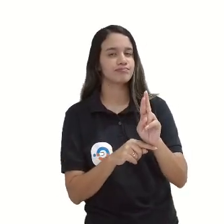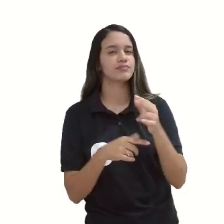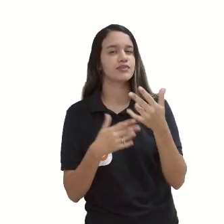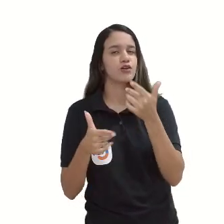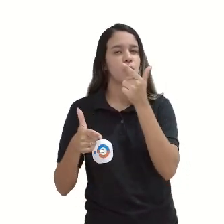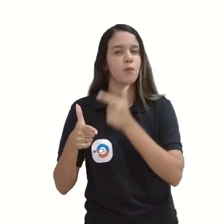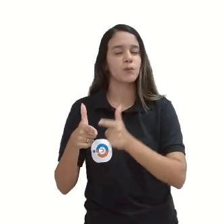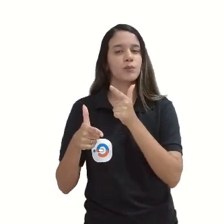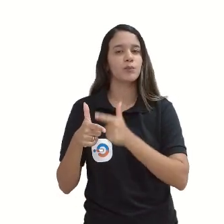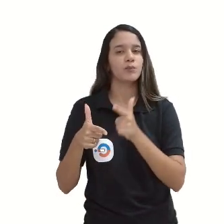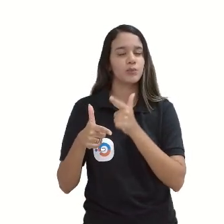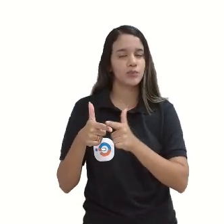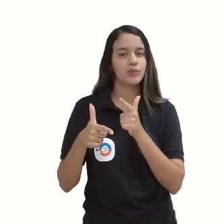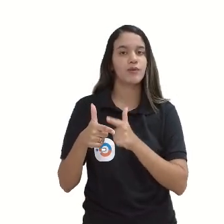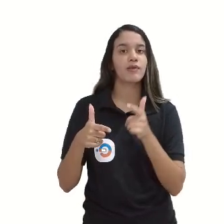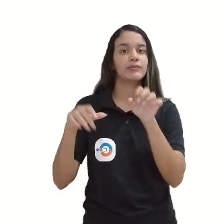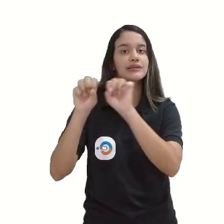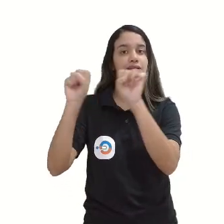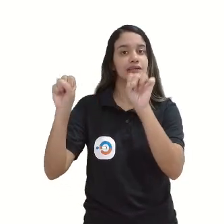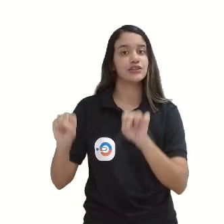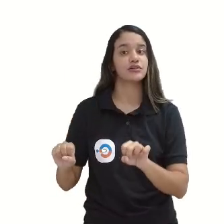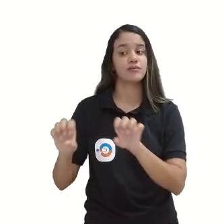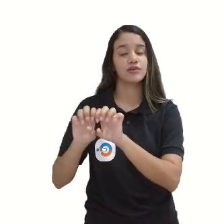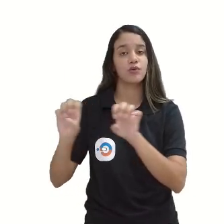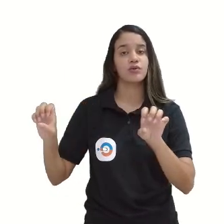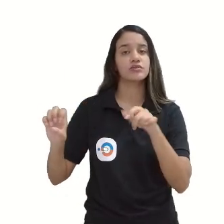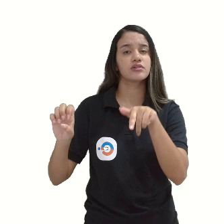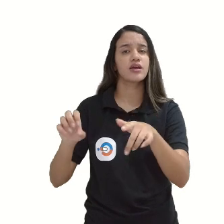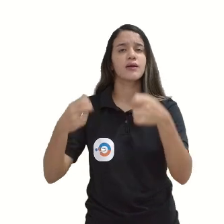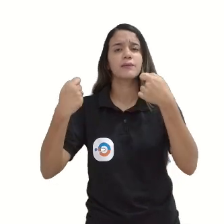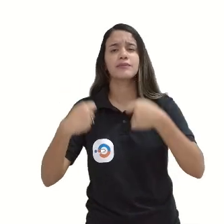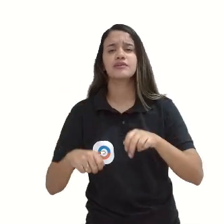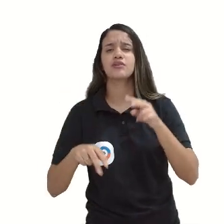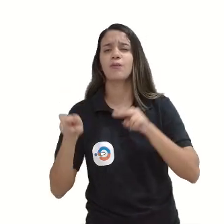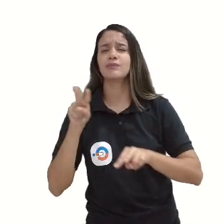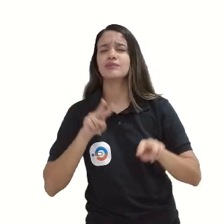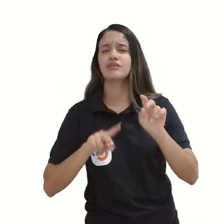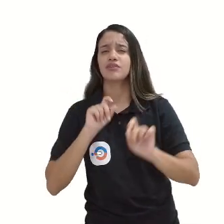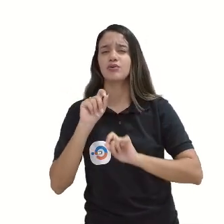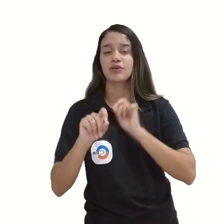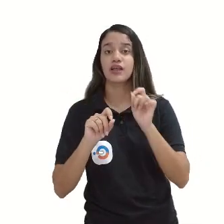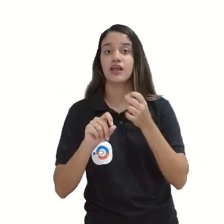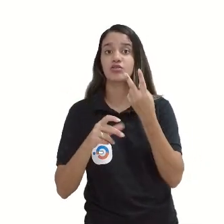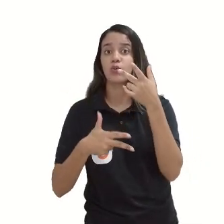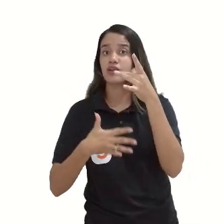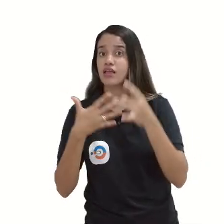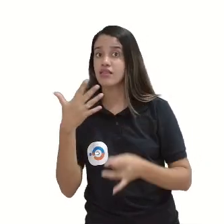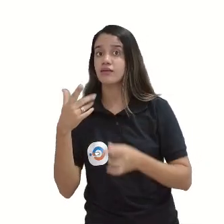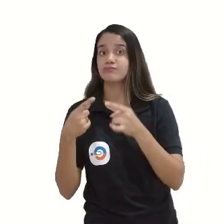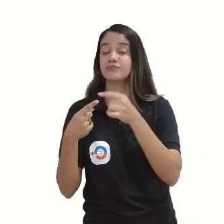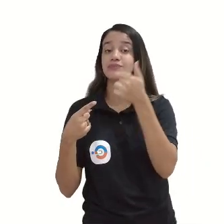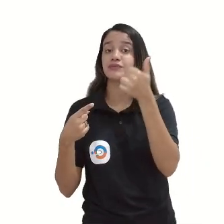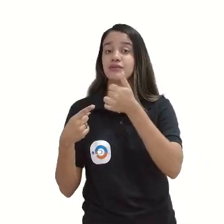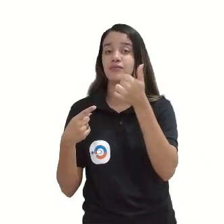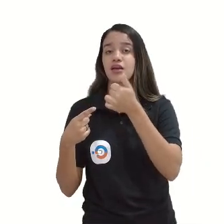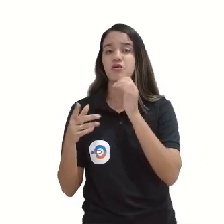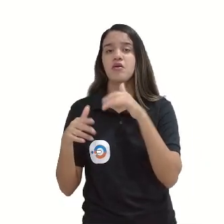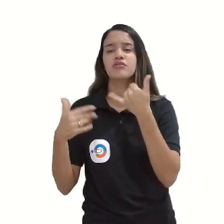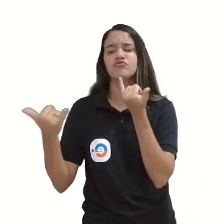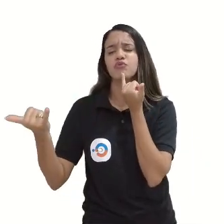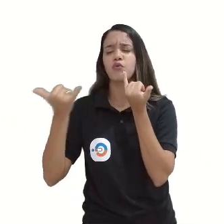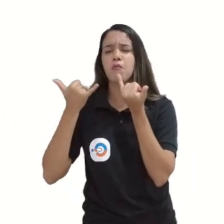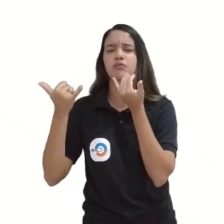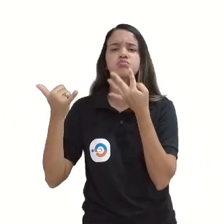de um problema através de um sistema de equações, você precisa observar dois detalhes. Primeiro, quais são as